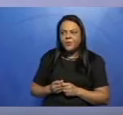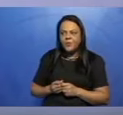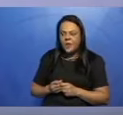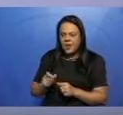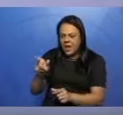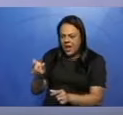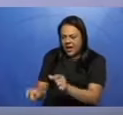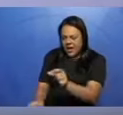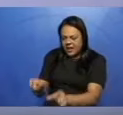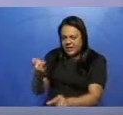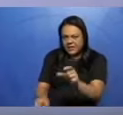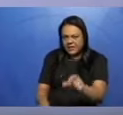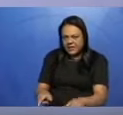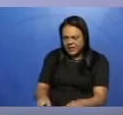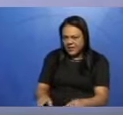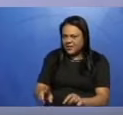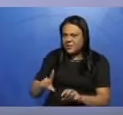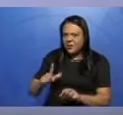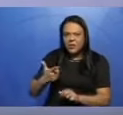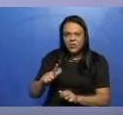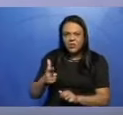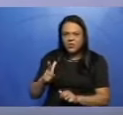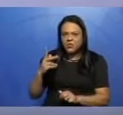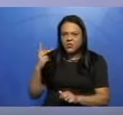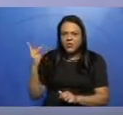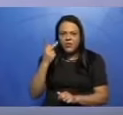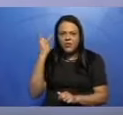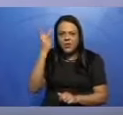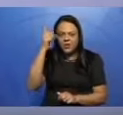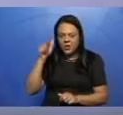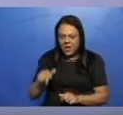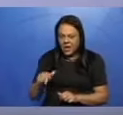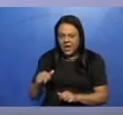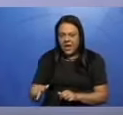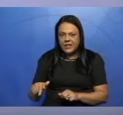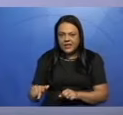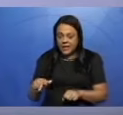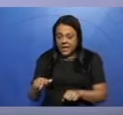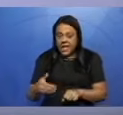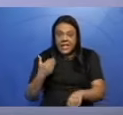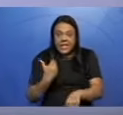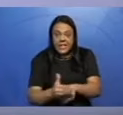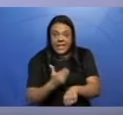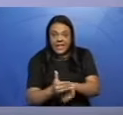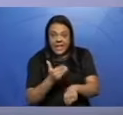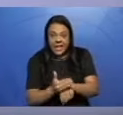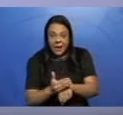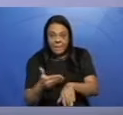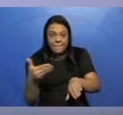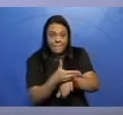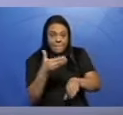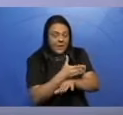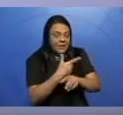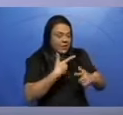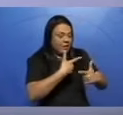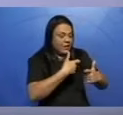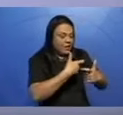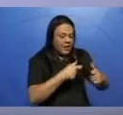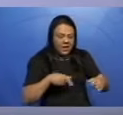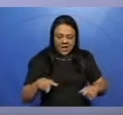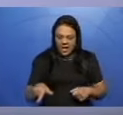Em especial, não era muito diferente. Grande parte das crianças eram treinadas para a guerra. Outras, no entanto, não passavam